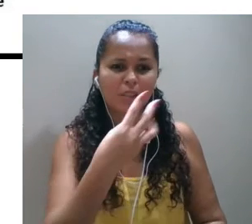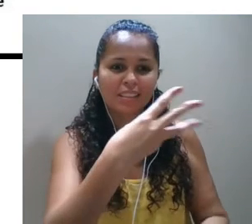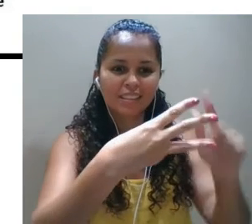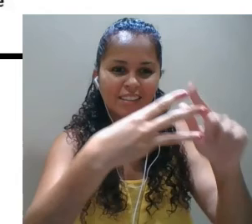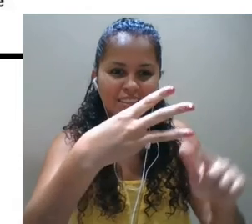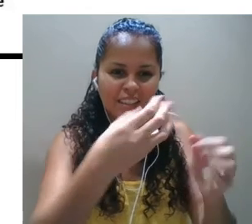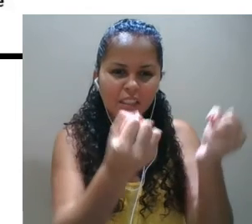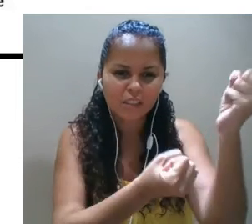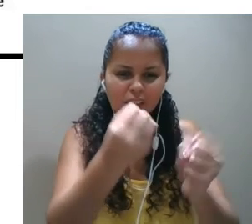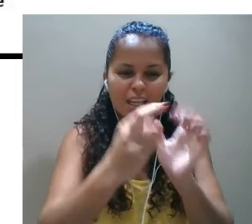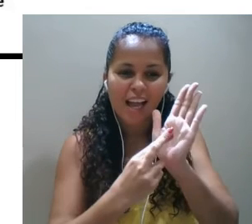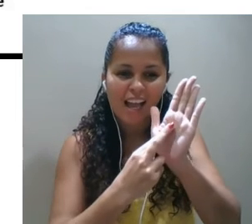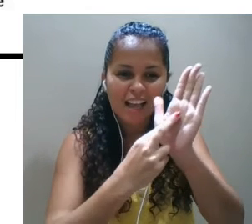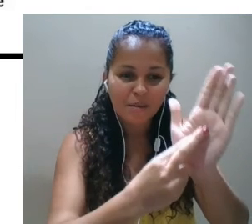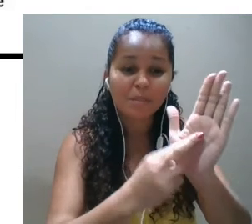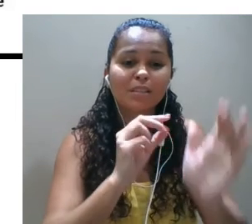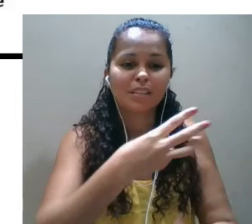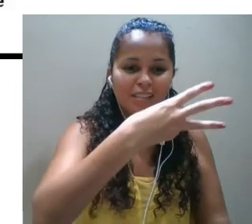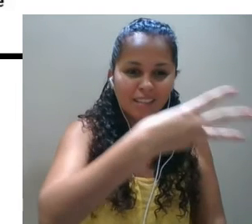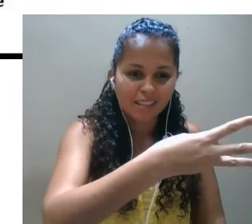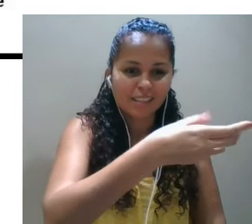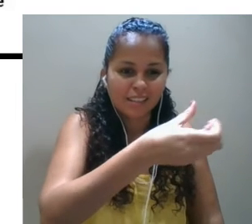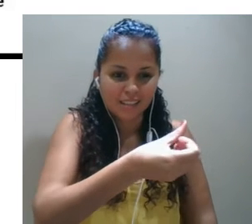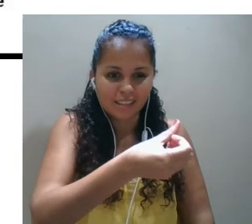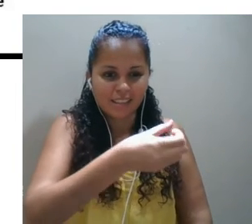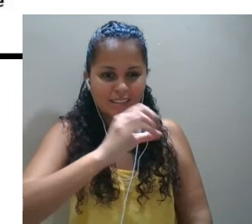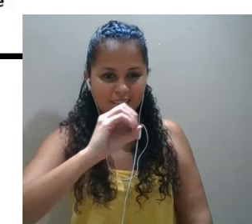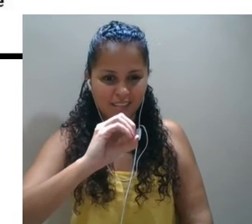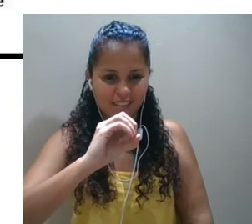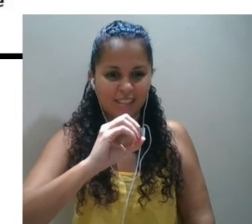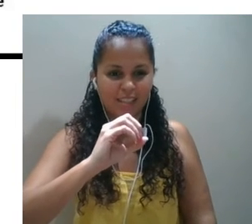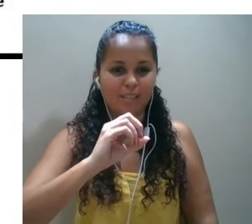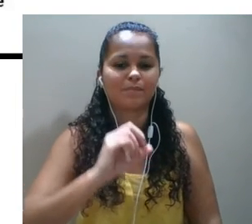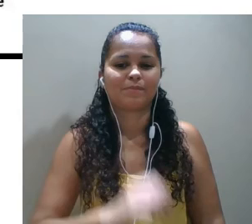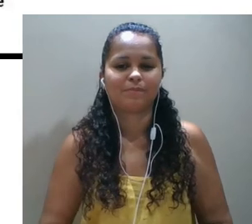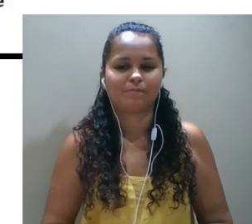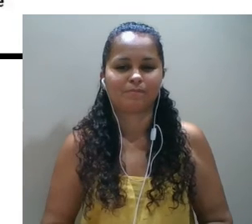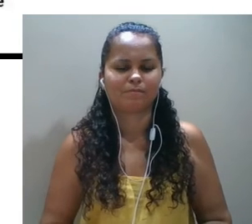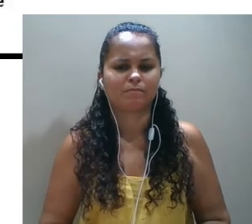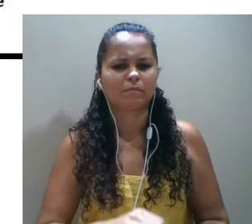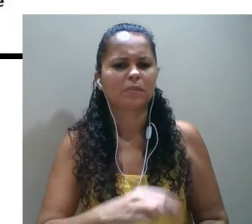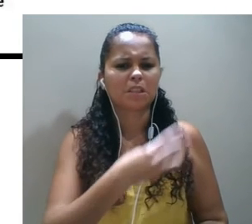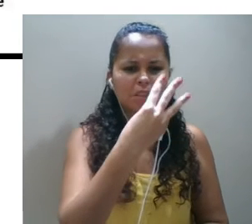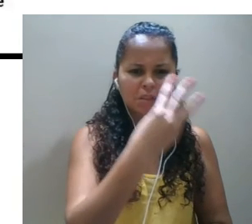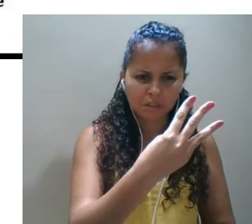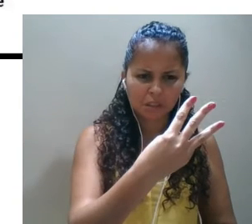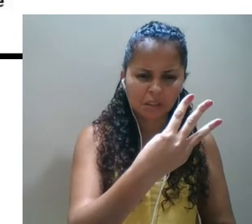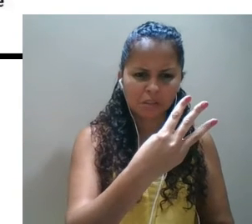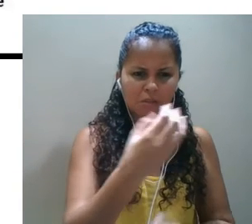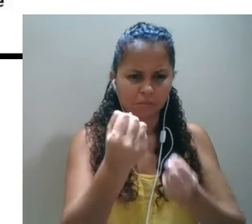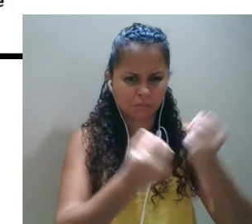eles representam 360 unidades. Olha, se 3 carrinhos